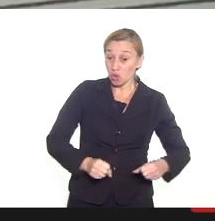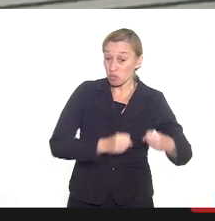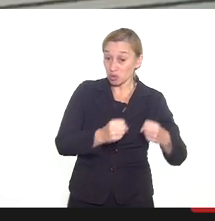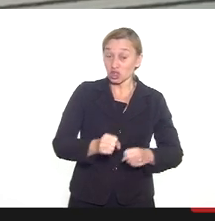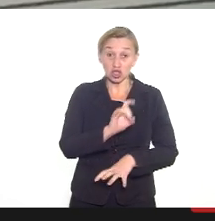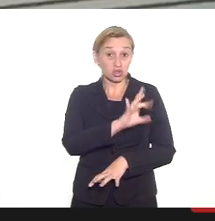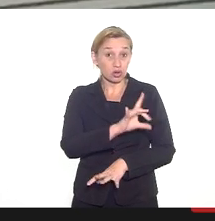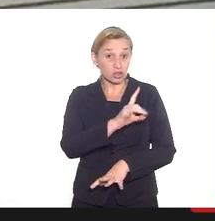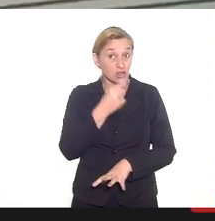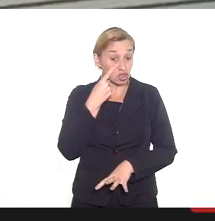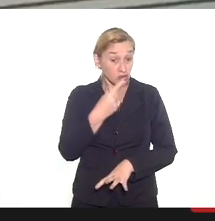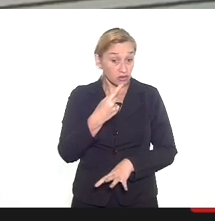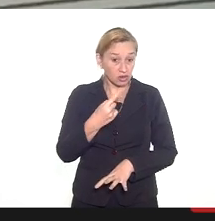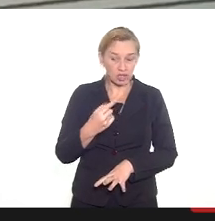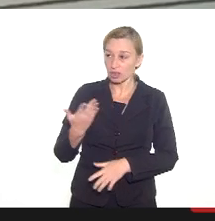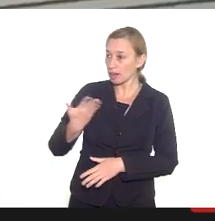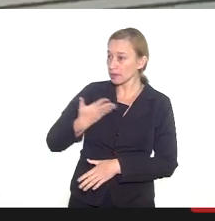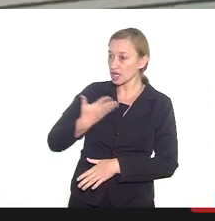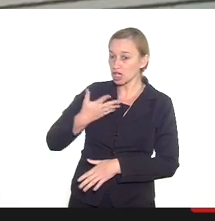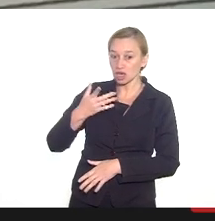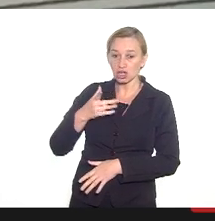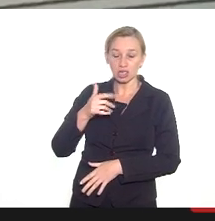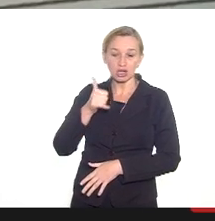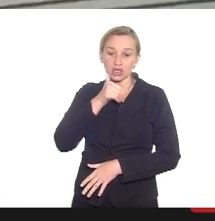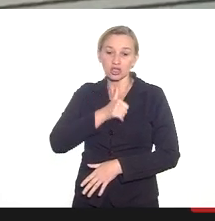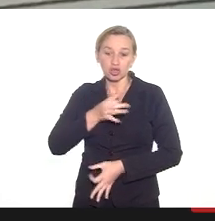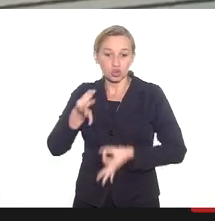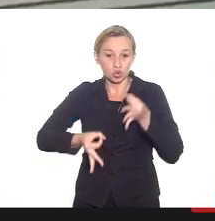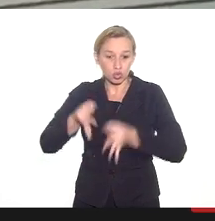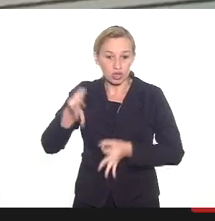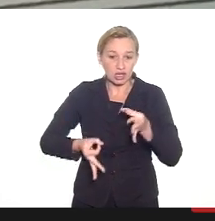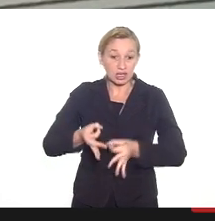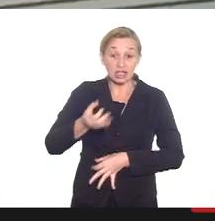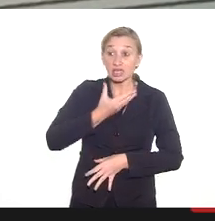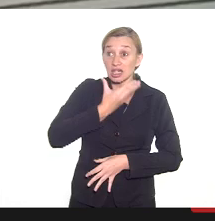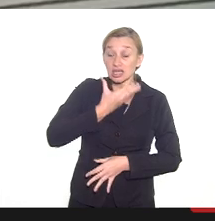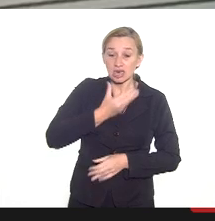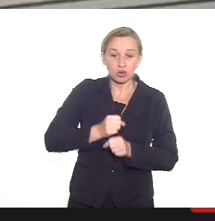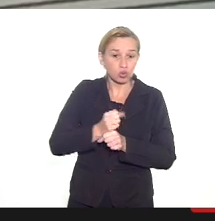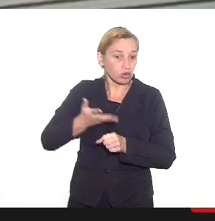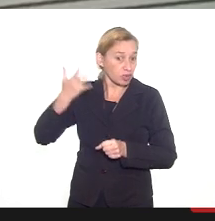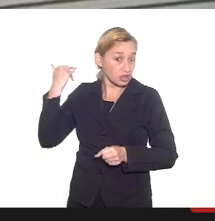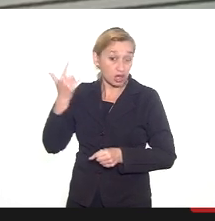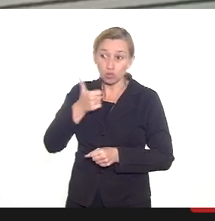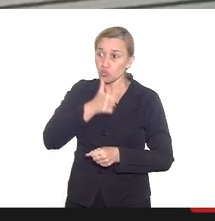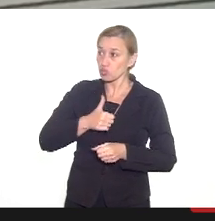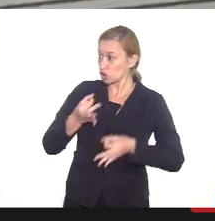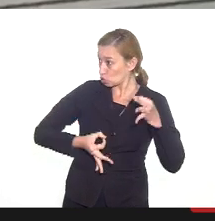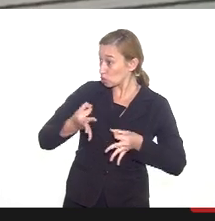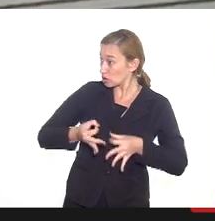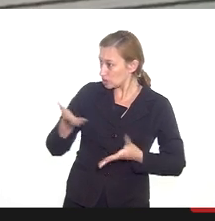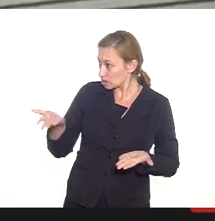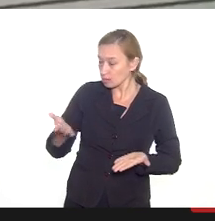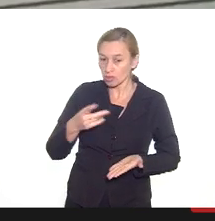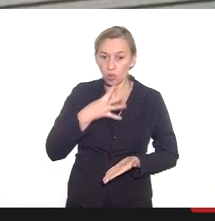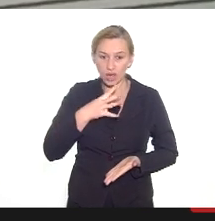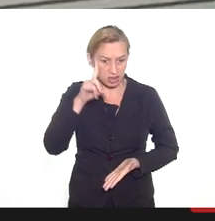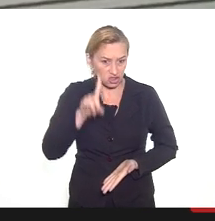o trágico caso da minha colega juíza Viviane Amaral, em dezembro do ano passado, uma juíza, uma pessoa que conhece direito,